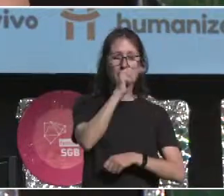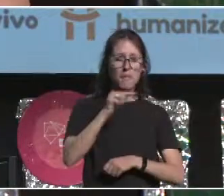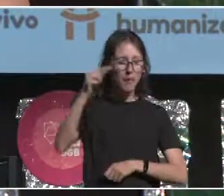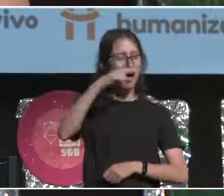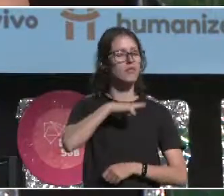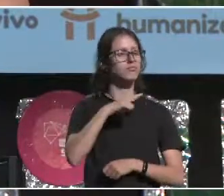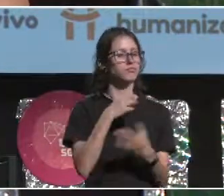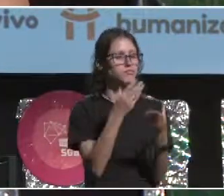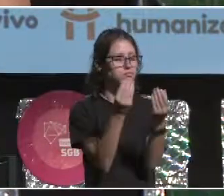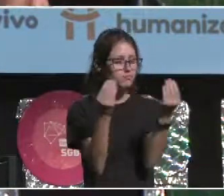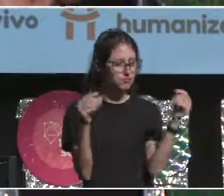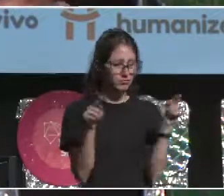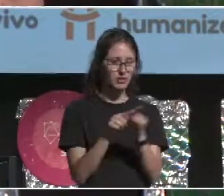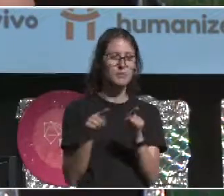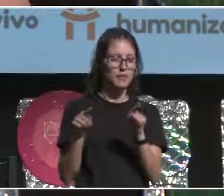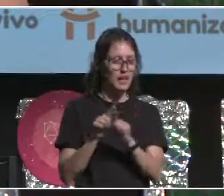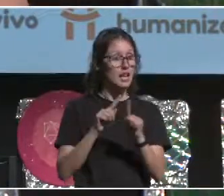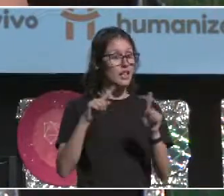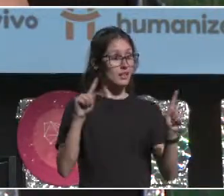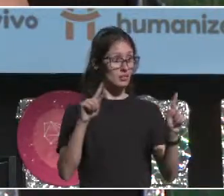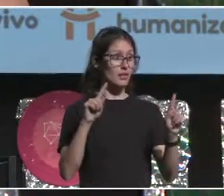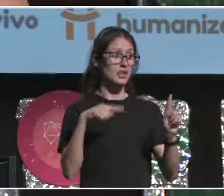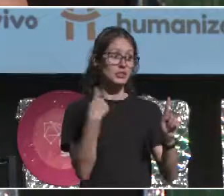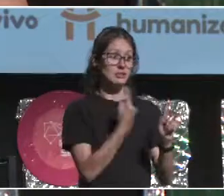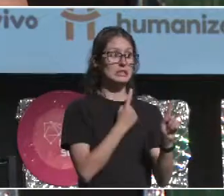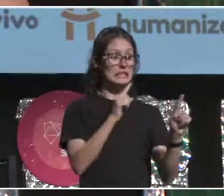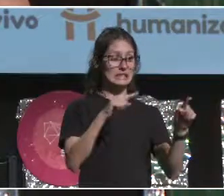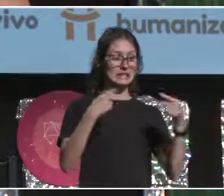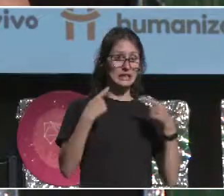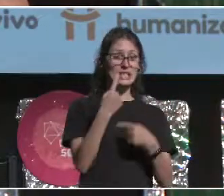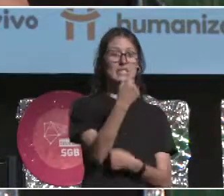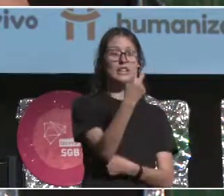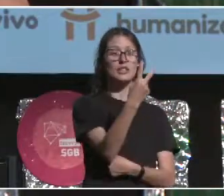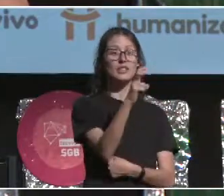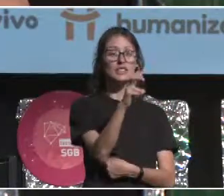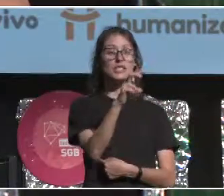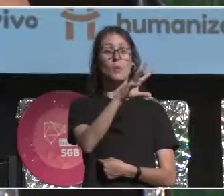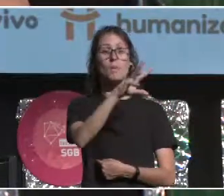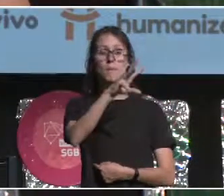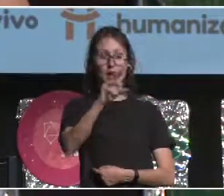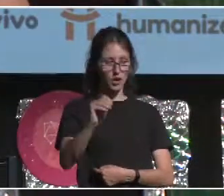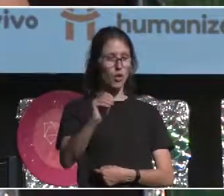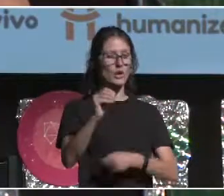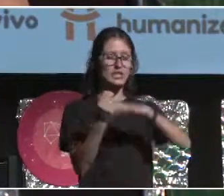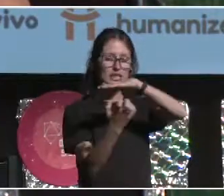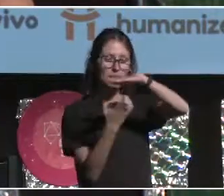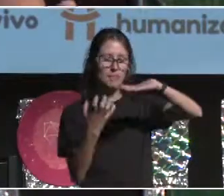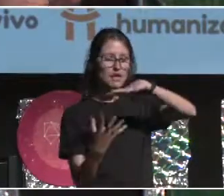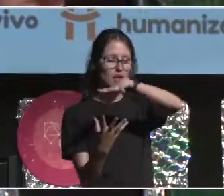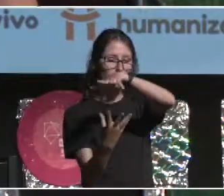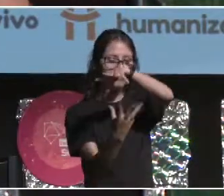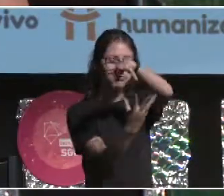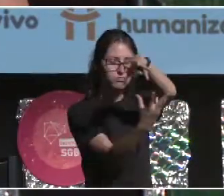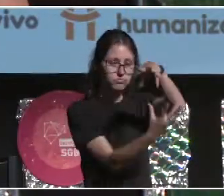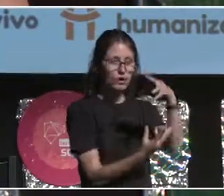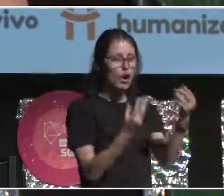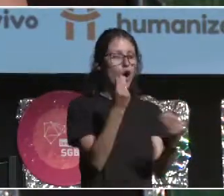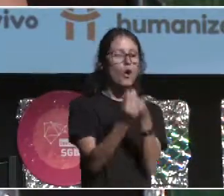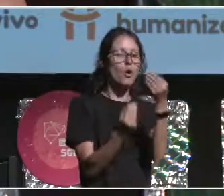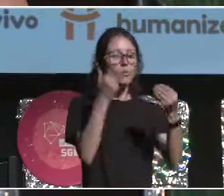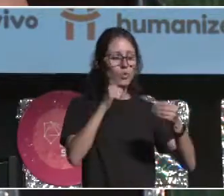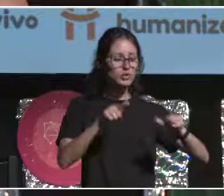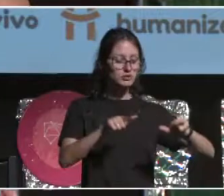que a gente tem é que, como todas as 125 milhões de empresas no mundo podem se comportar como empresas